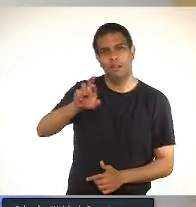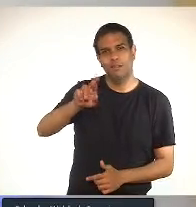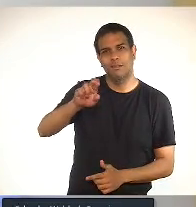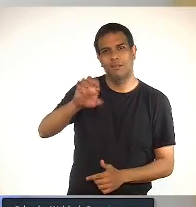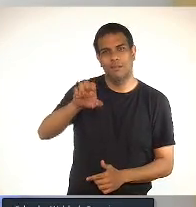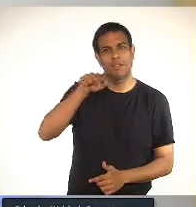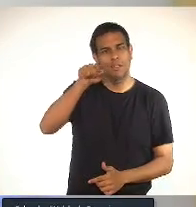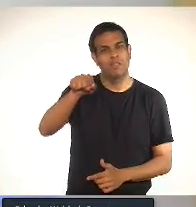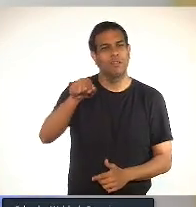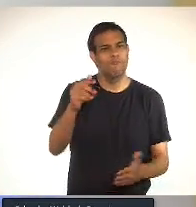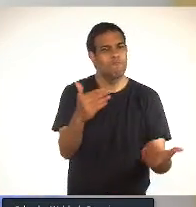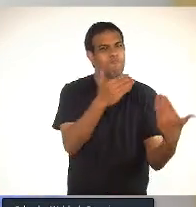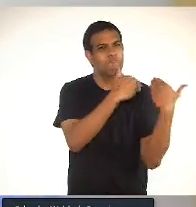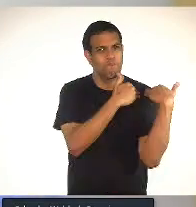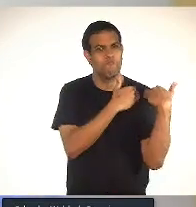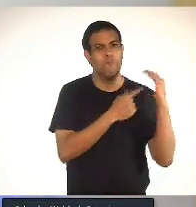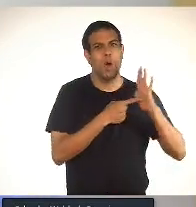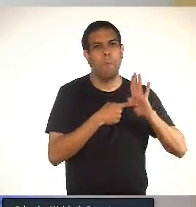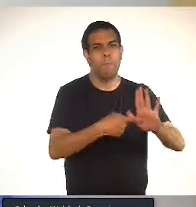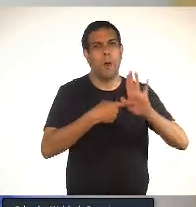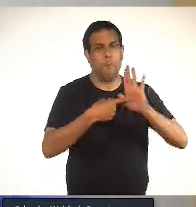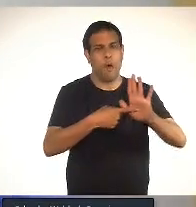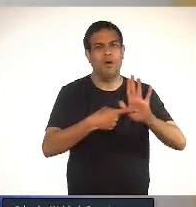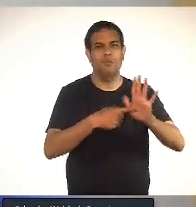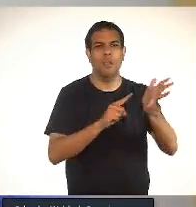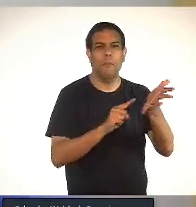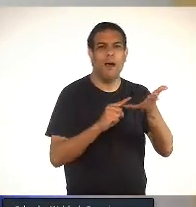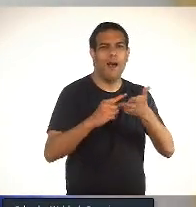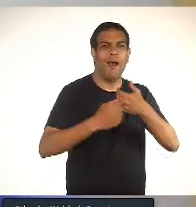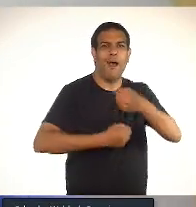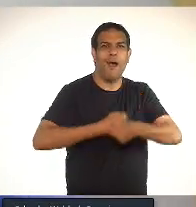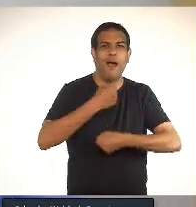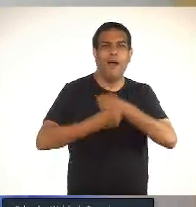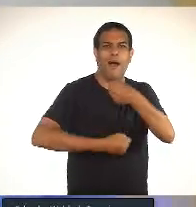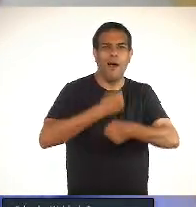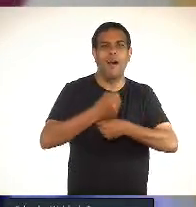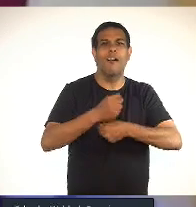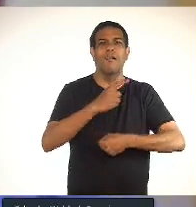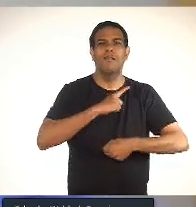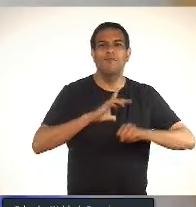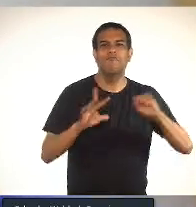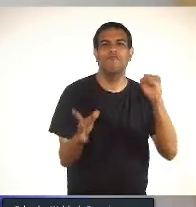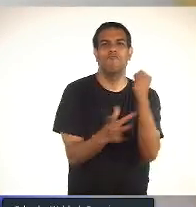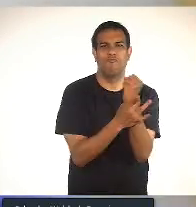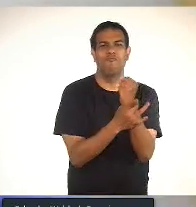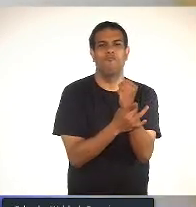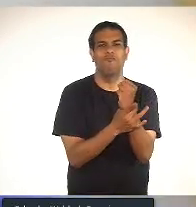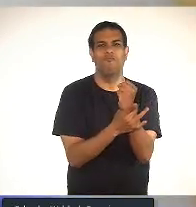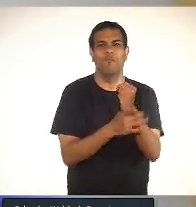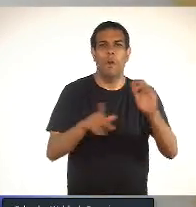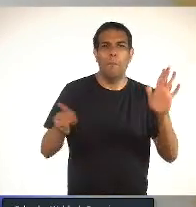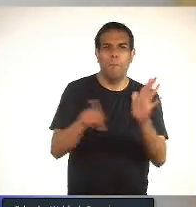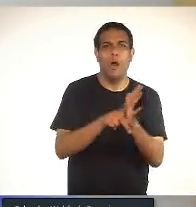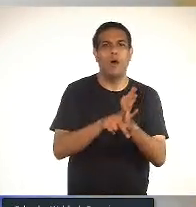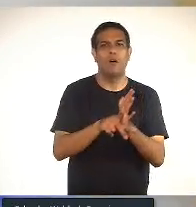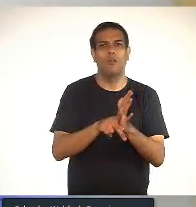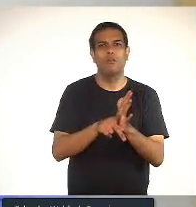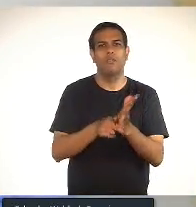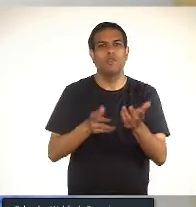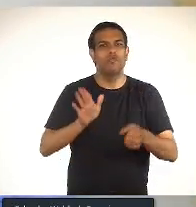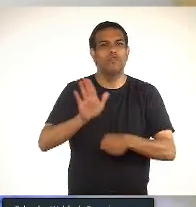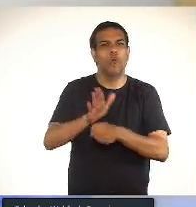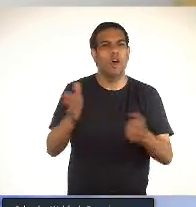que tem compromisso e tem demonstrado esse compromisso ano após ano, garantindo rubrica e orçamento próprios para o Fórum